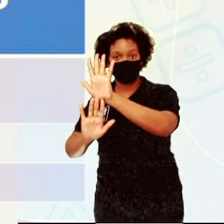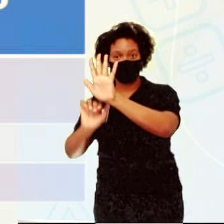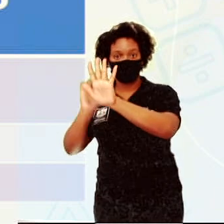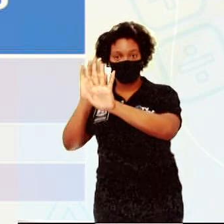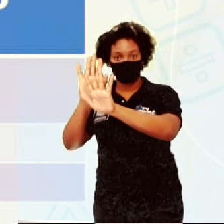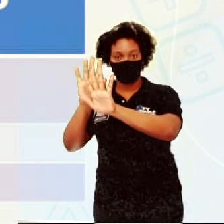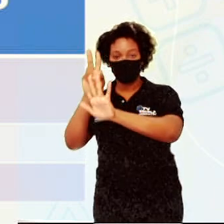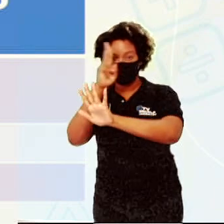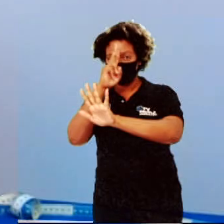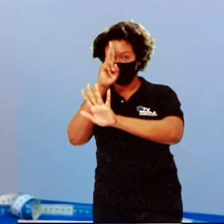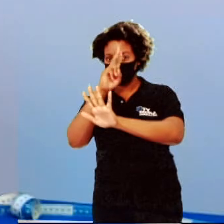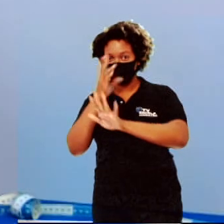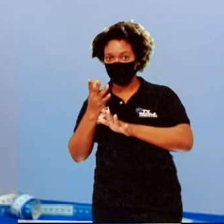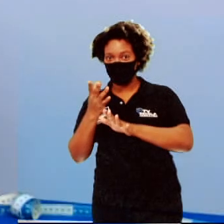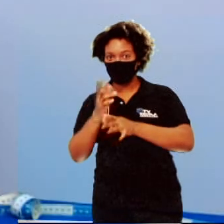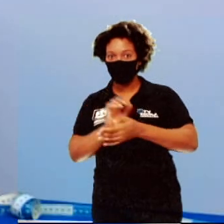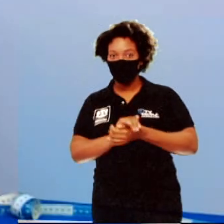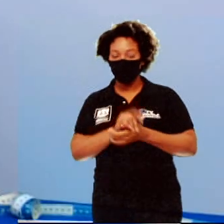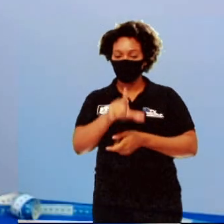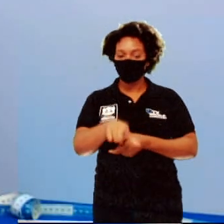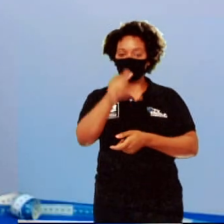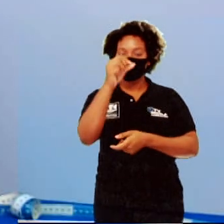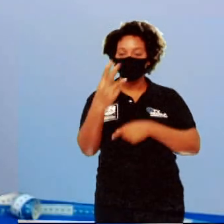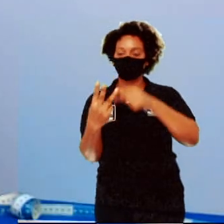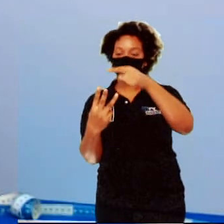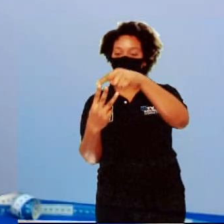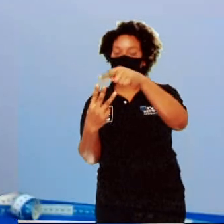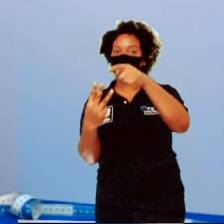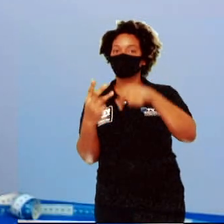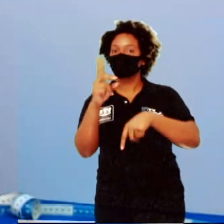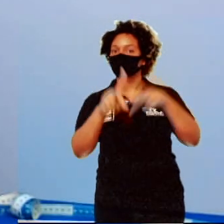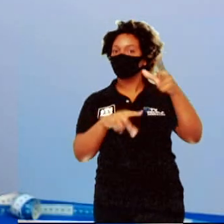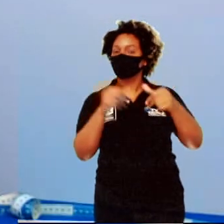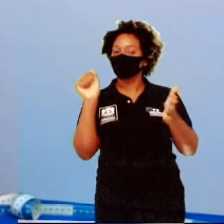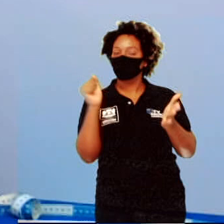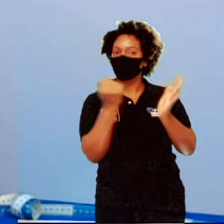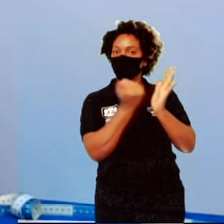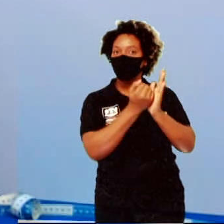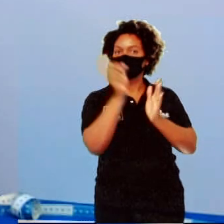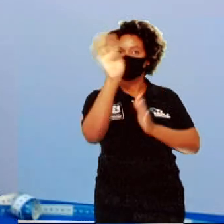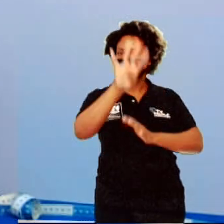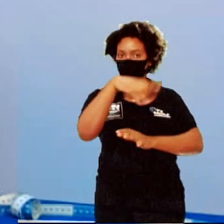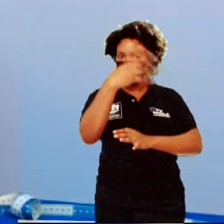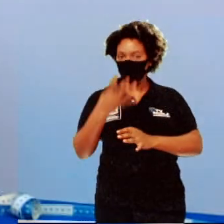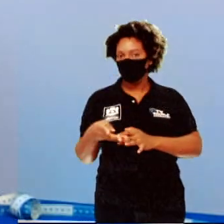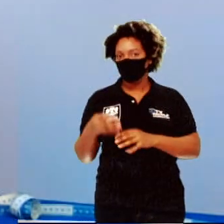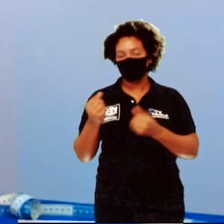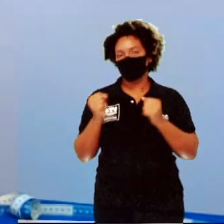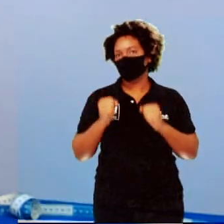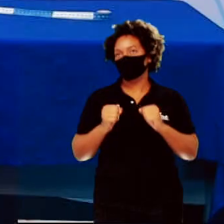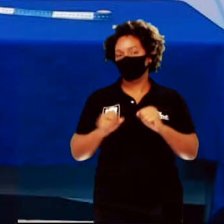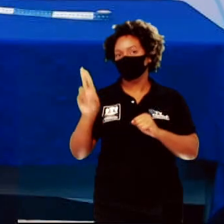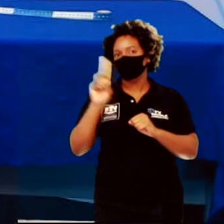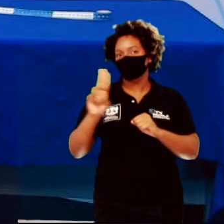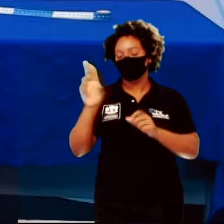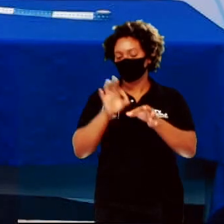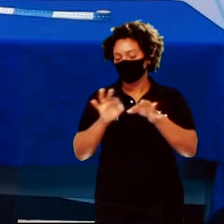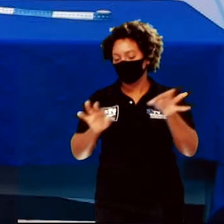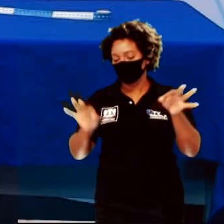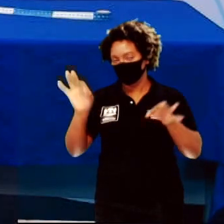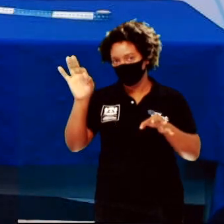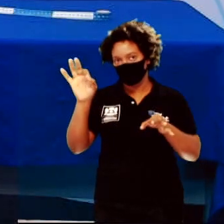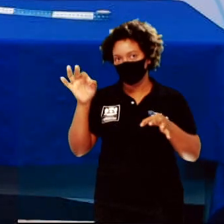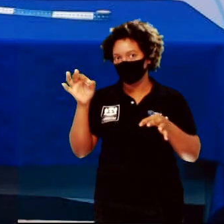aqui, tá certo? Então, escolhe esses 3 objetos e anota aí na tabela. E aí você pode utilizar, para medir os